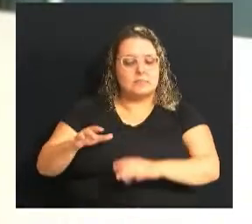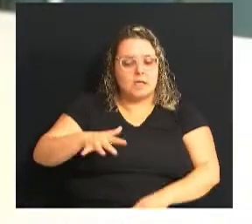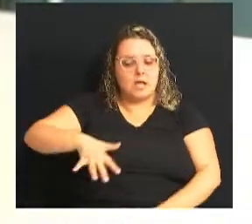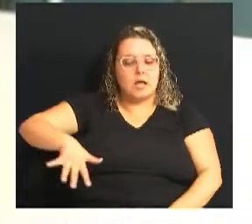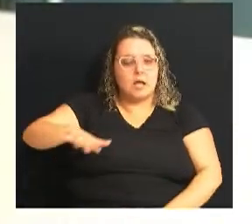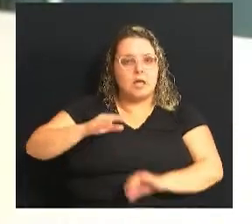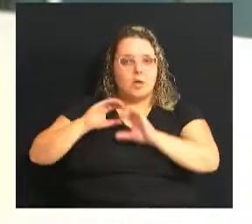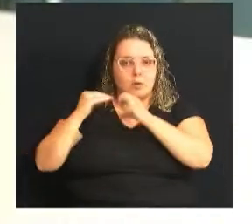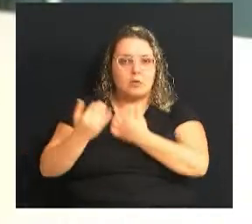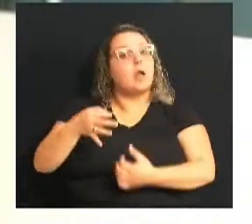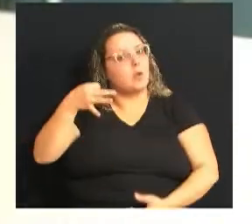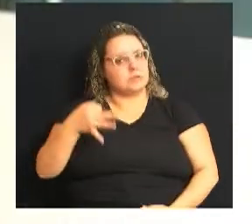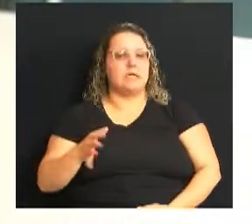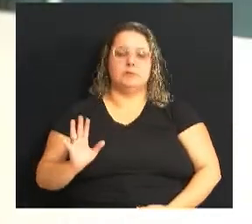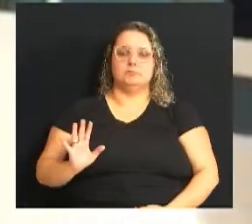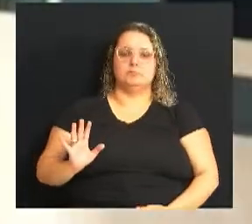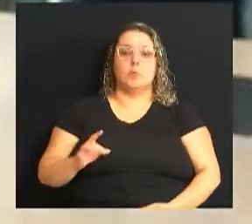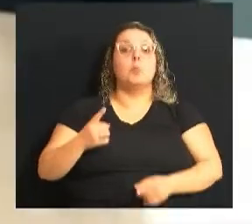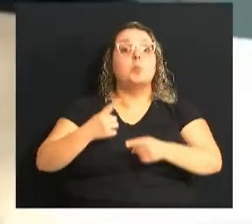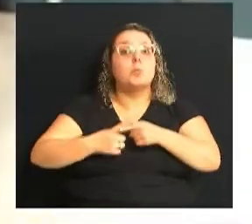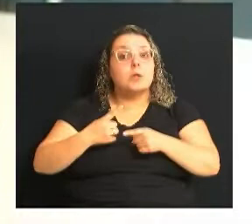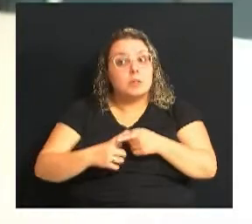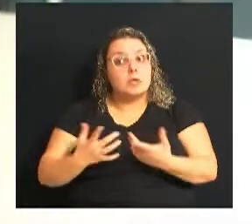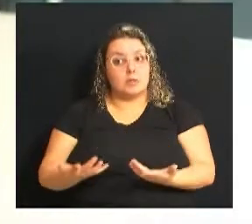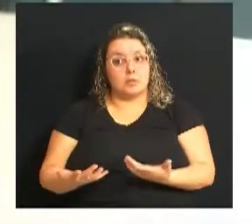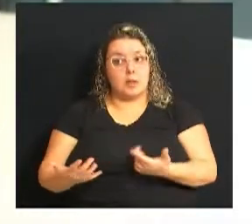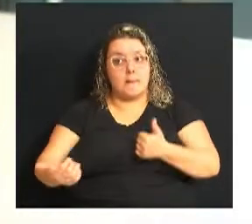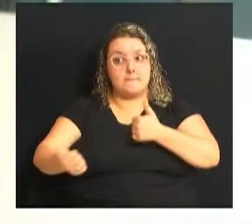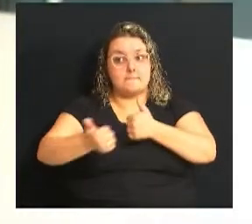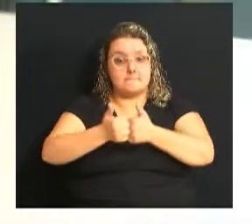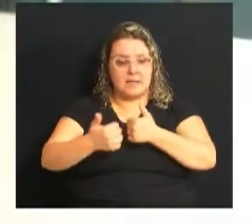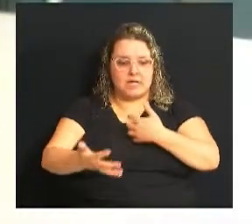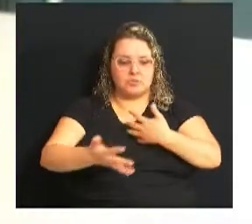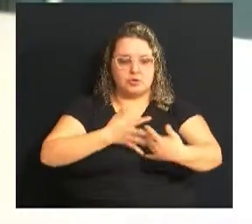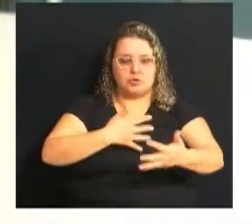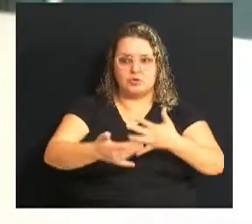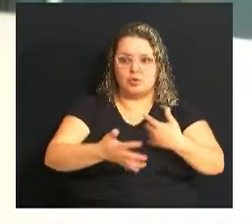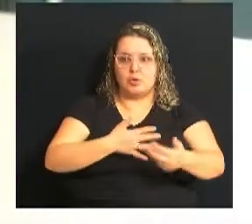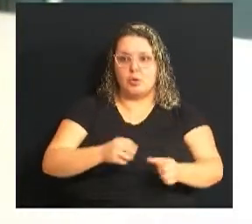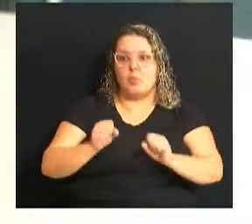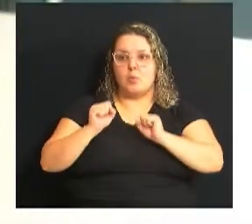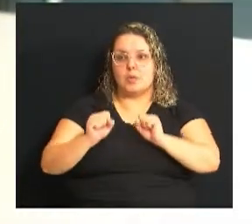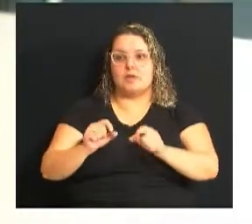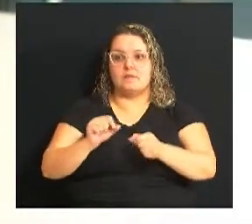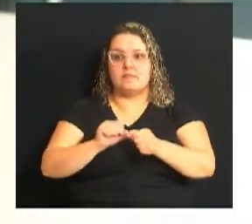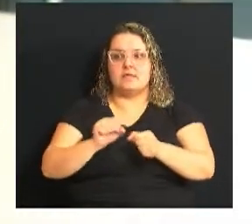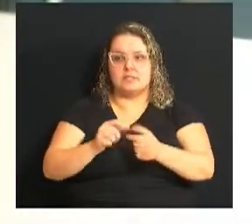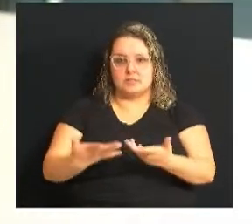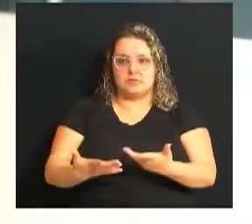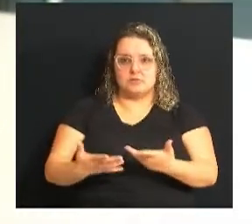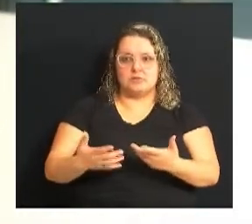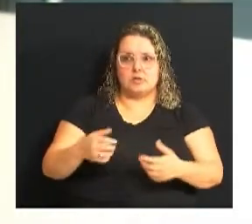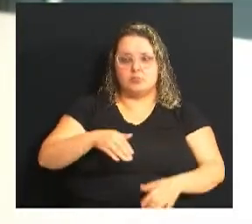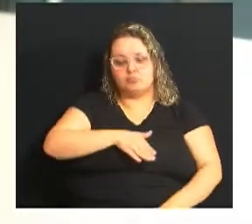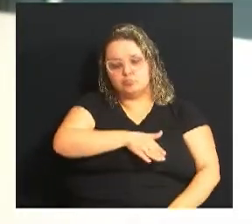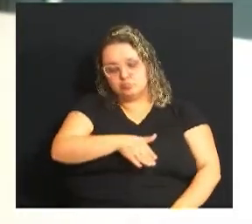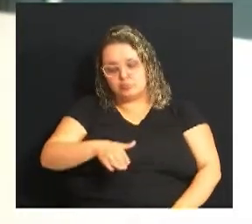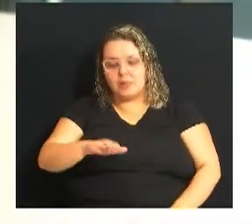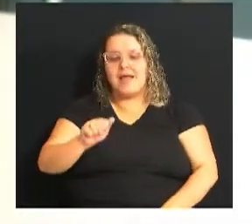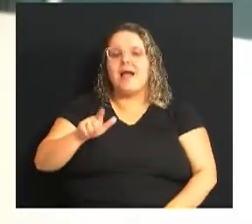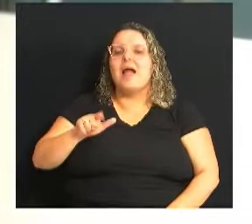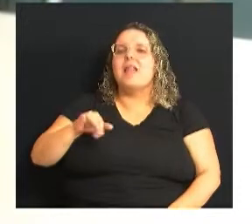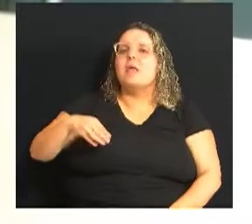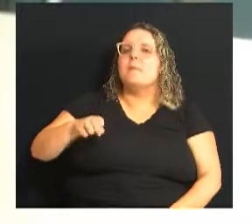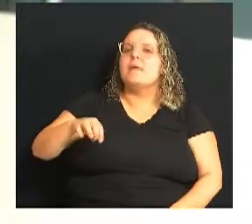seria o ideal. Porque, embora seja próximo do terminal, ela poderia fazer uma espécie de alimentadora para o terminal,